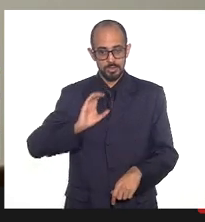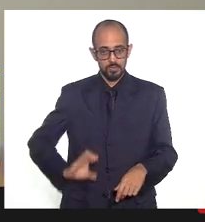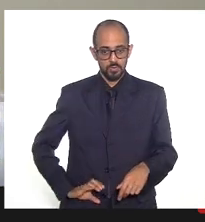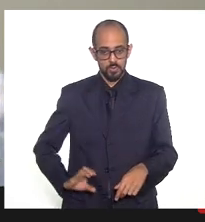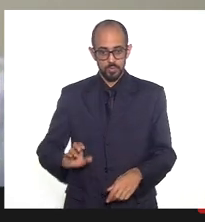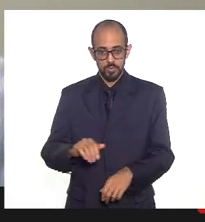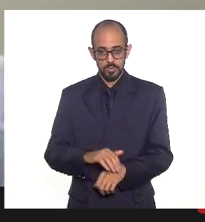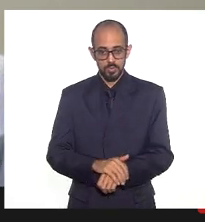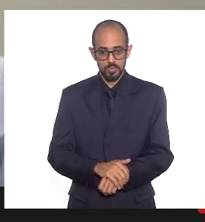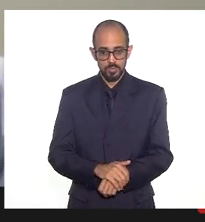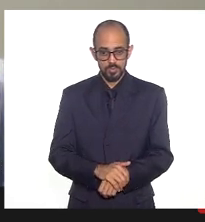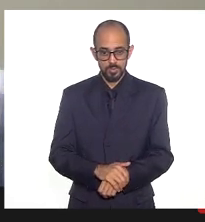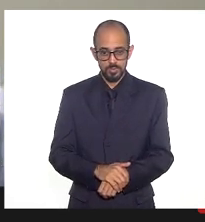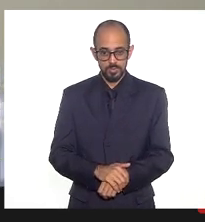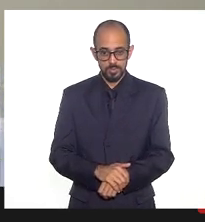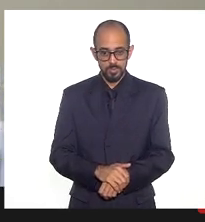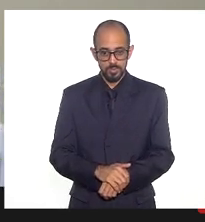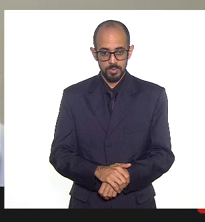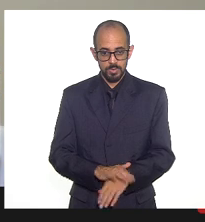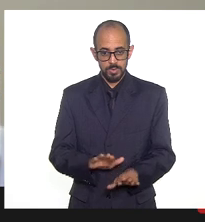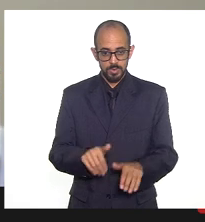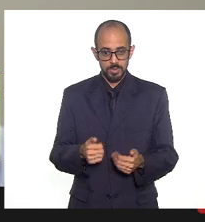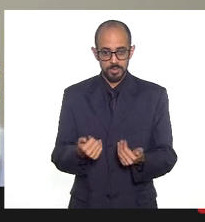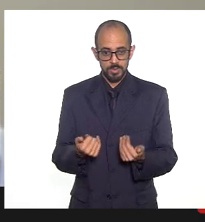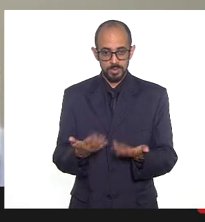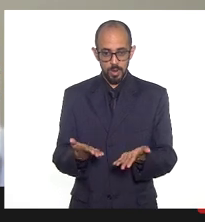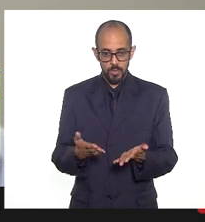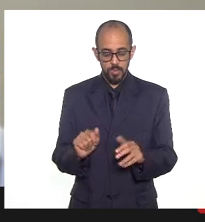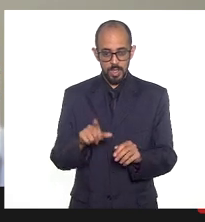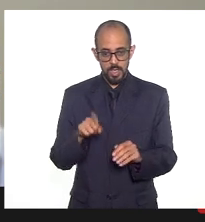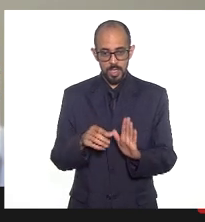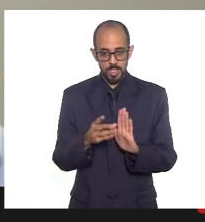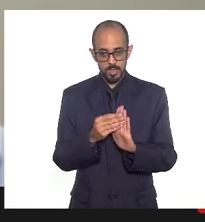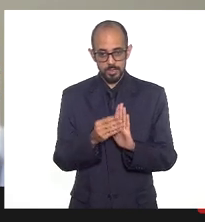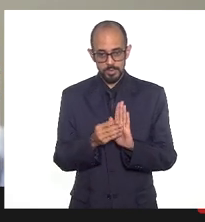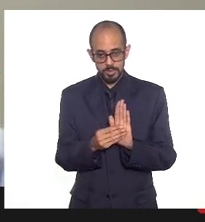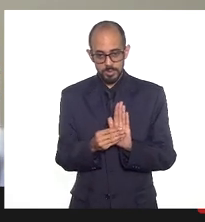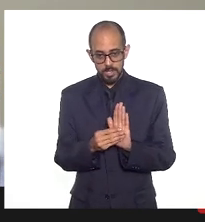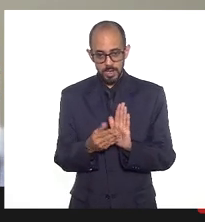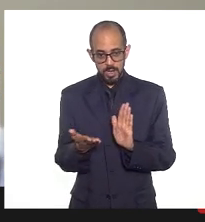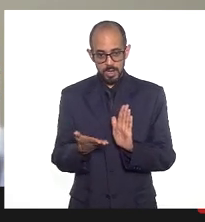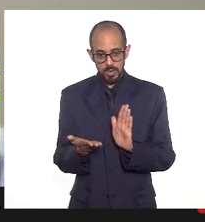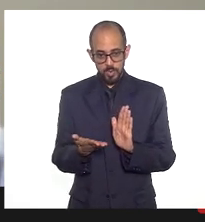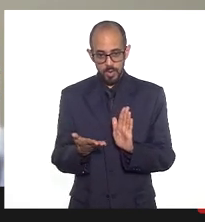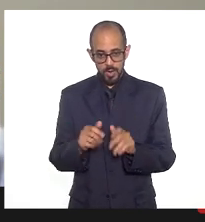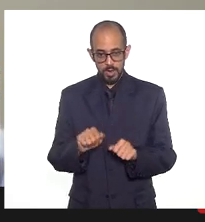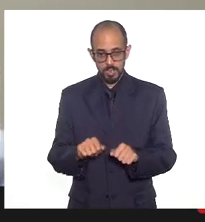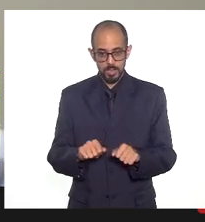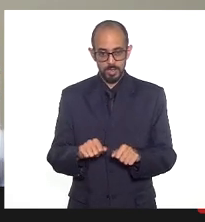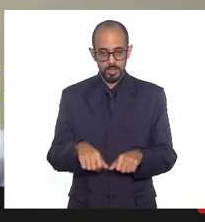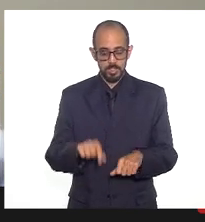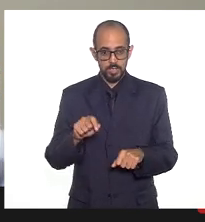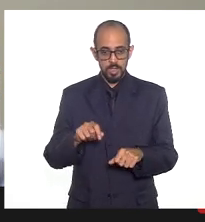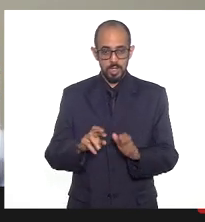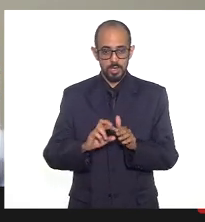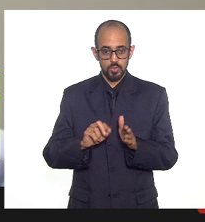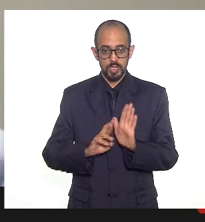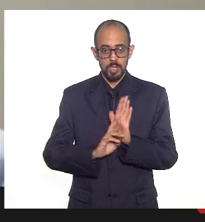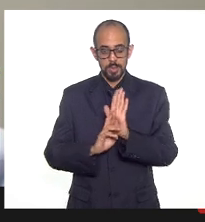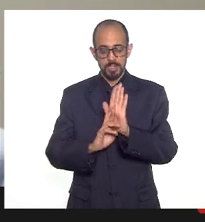fôssemos, se eventualmente esquecer, registrando aqui no chat as representações, os